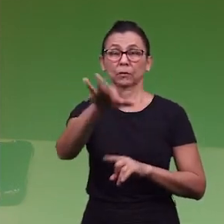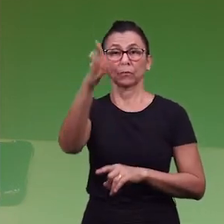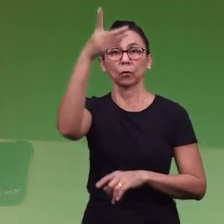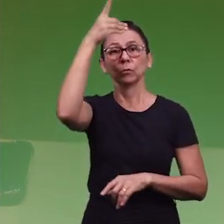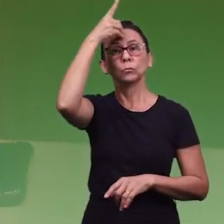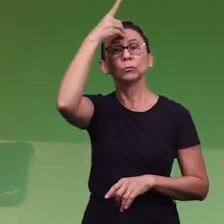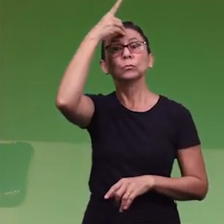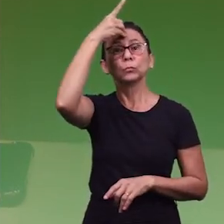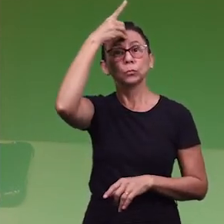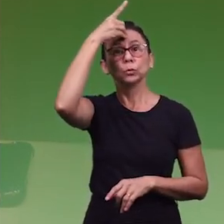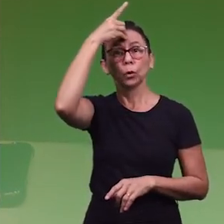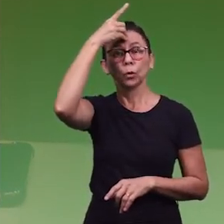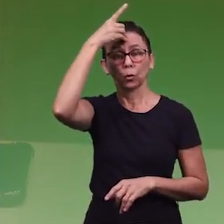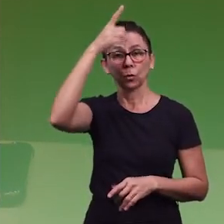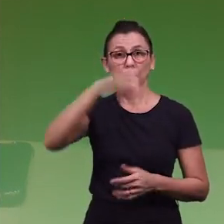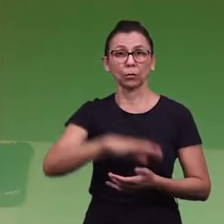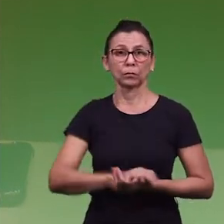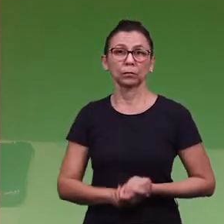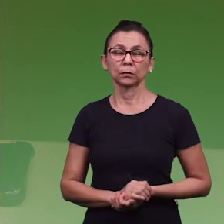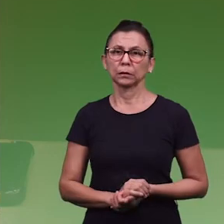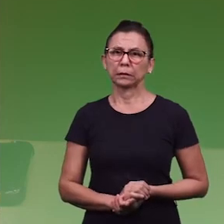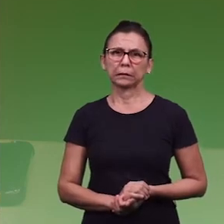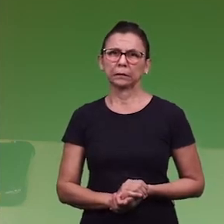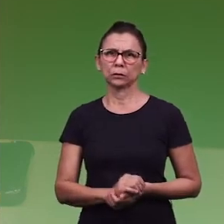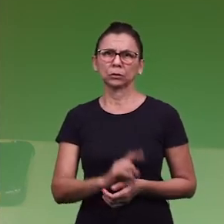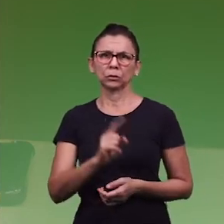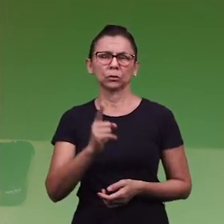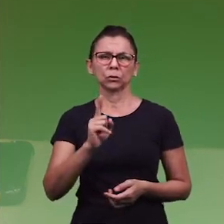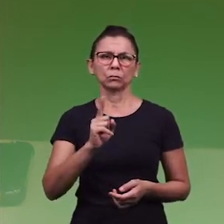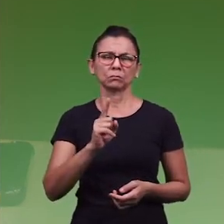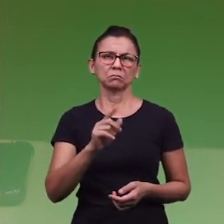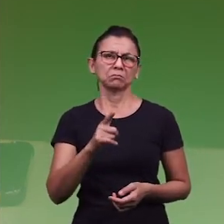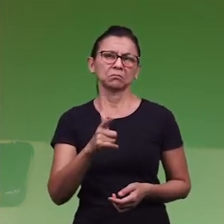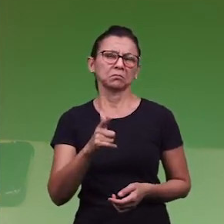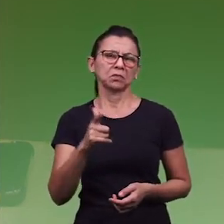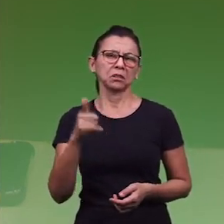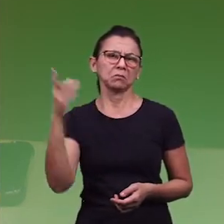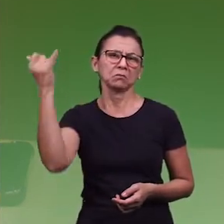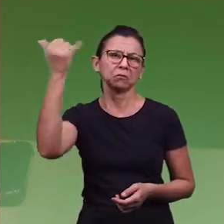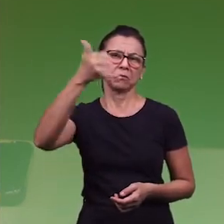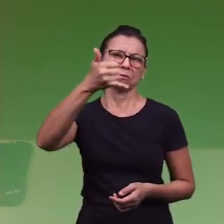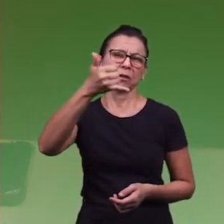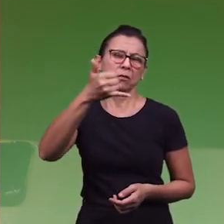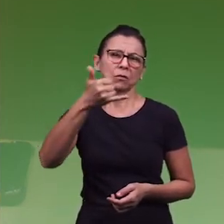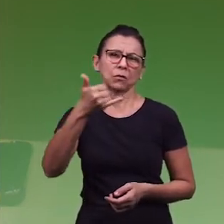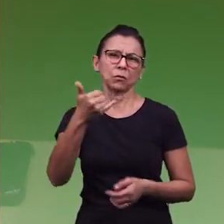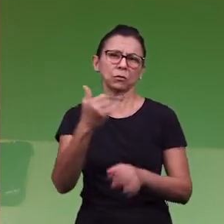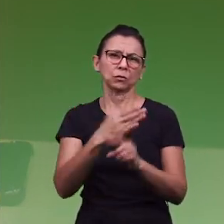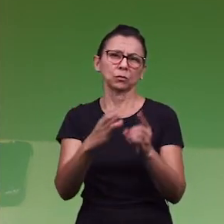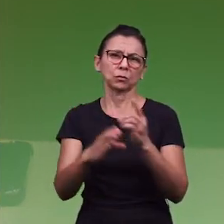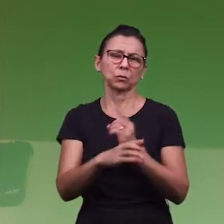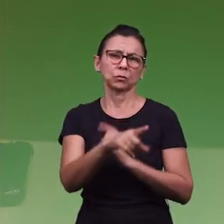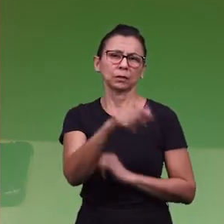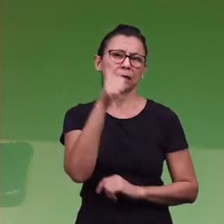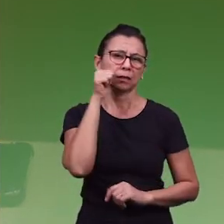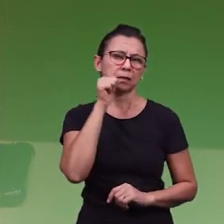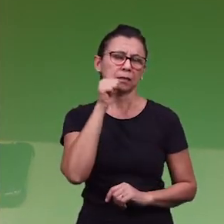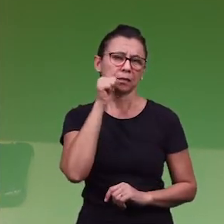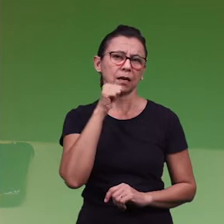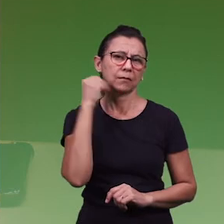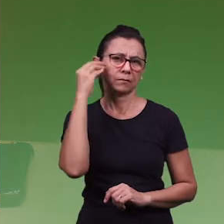foi direcionado especificamente para ela, mas no meio do culto, Deus falou ao coração daquela irmã